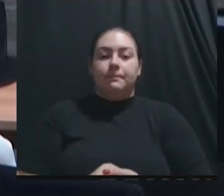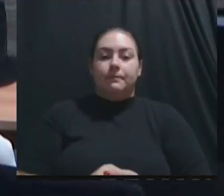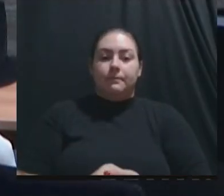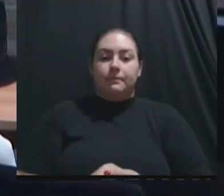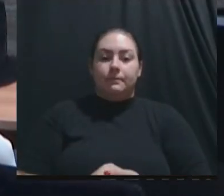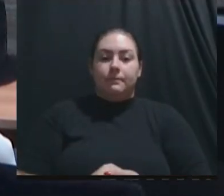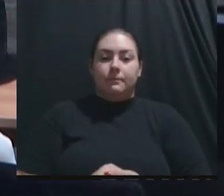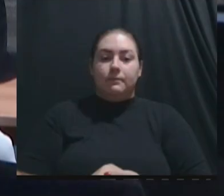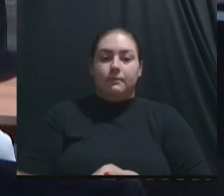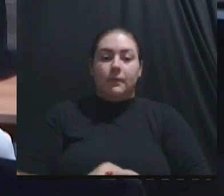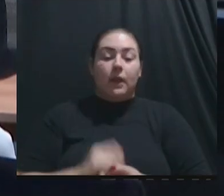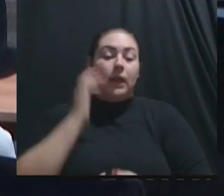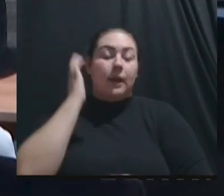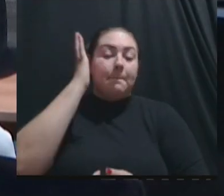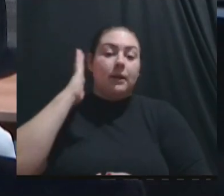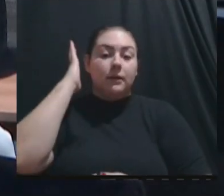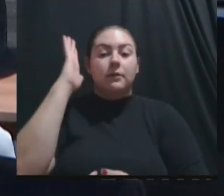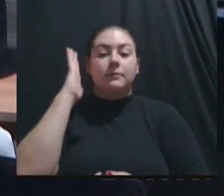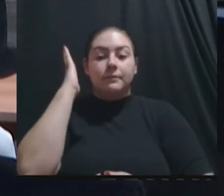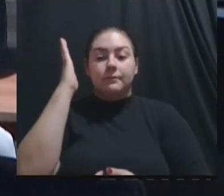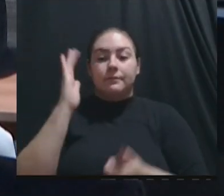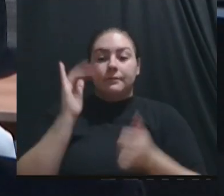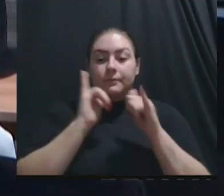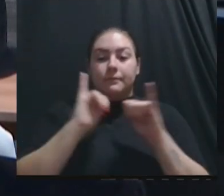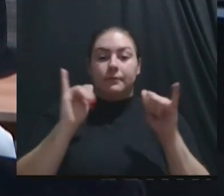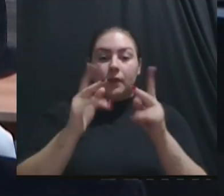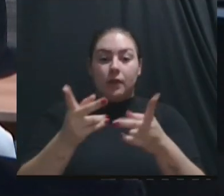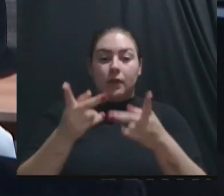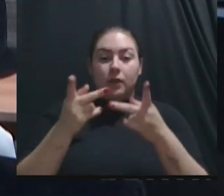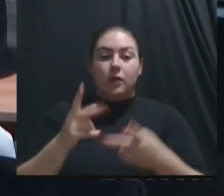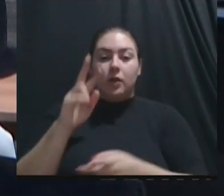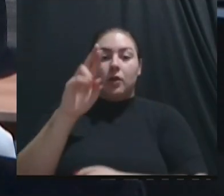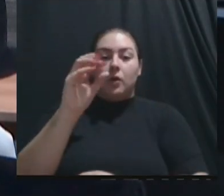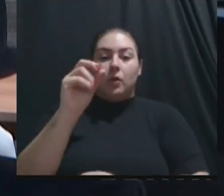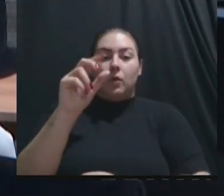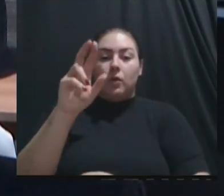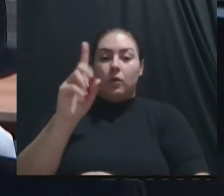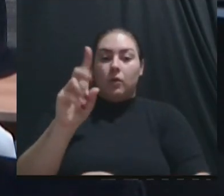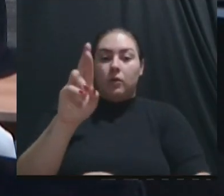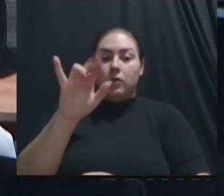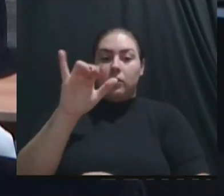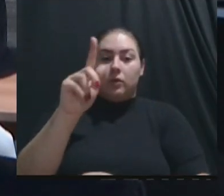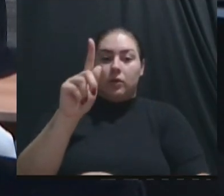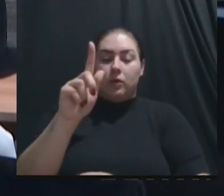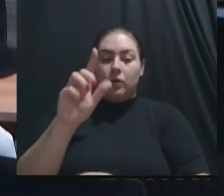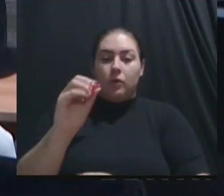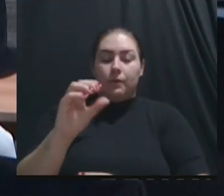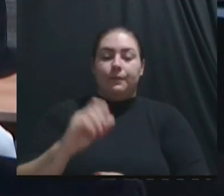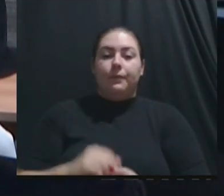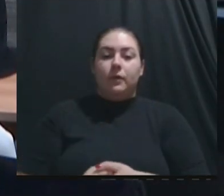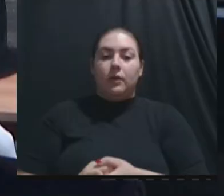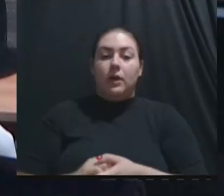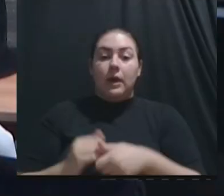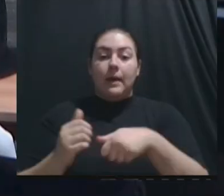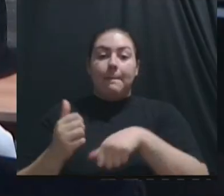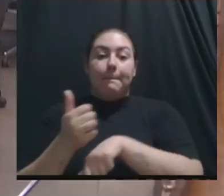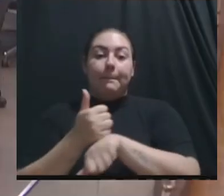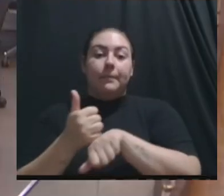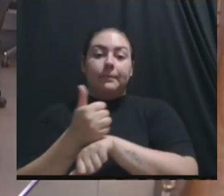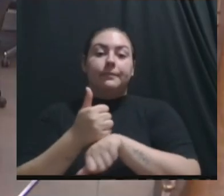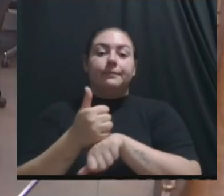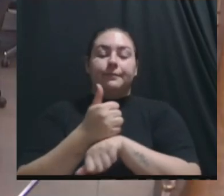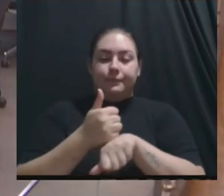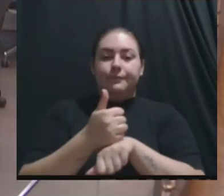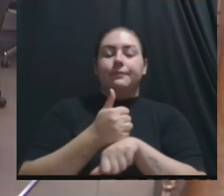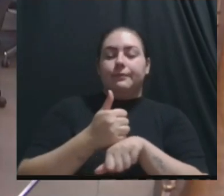foi ministrada pelo convidado Rodrigo Giunge, especialista em desenvolvimento humano, neurociência e comunicação,